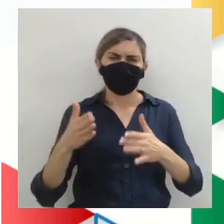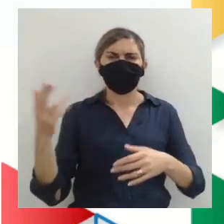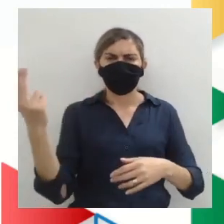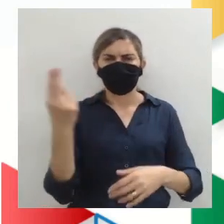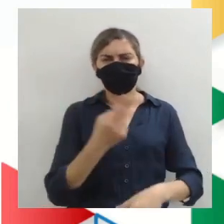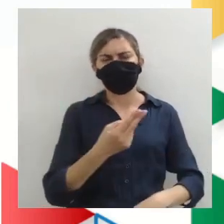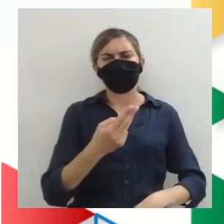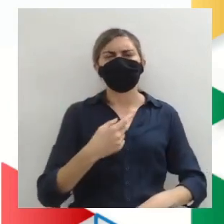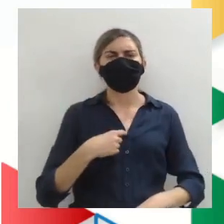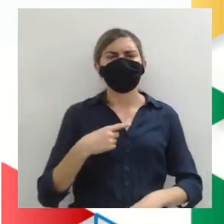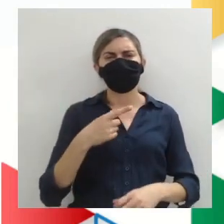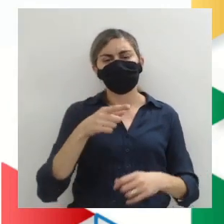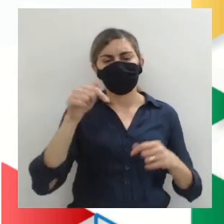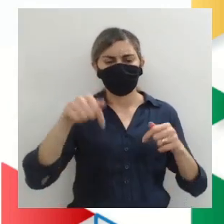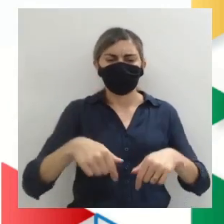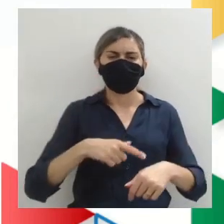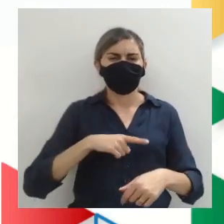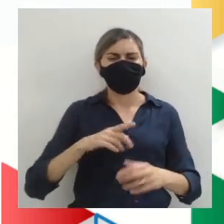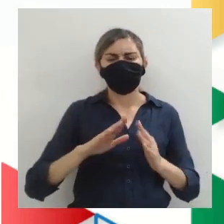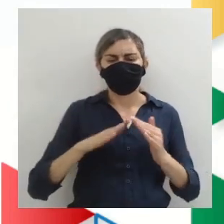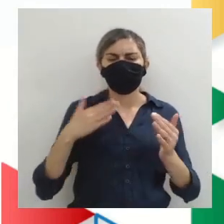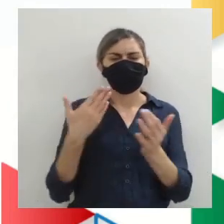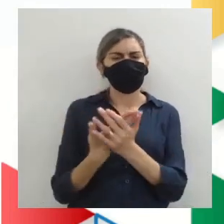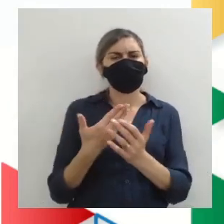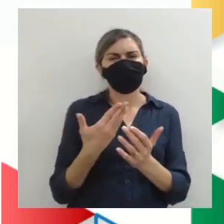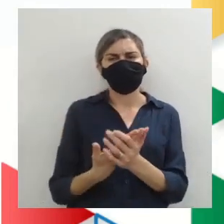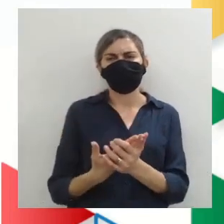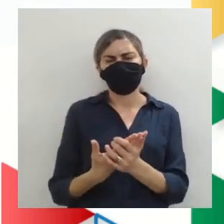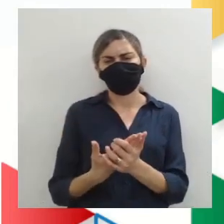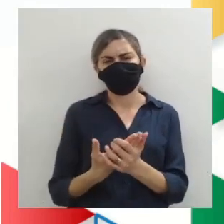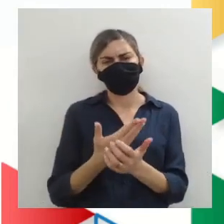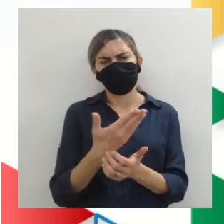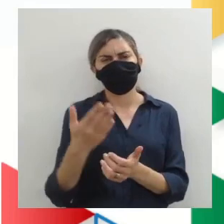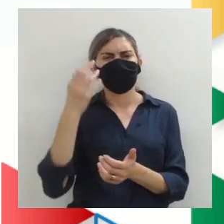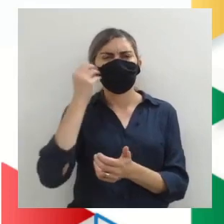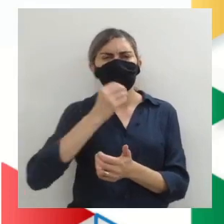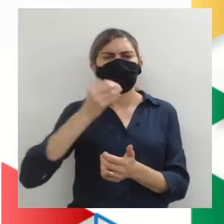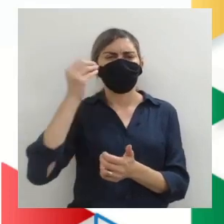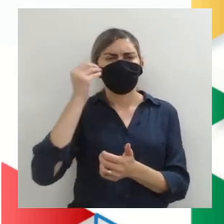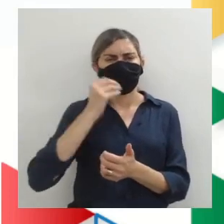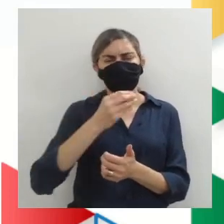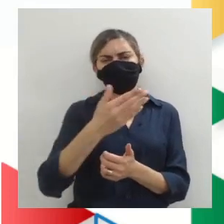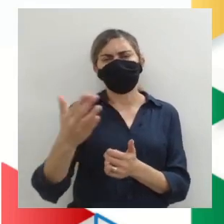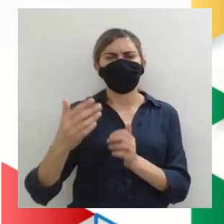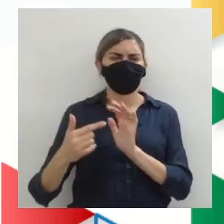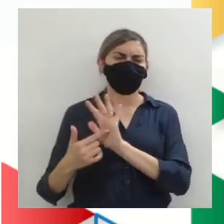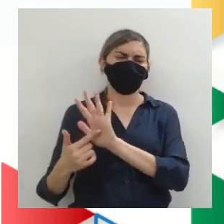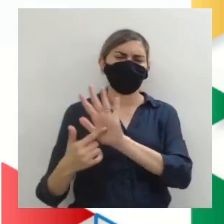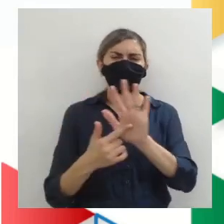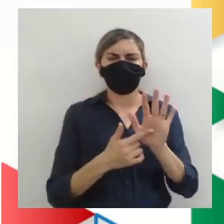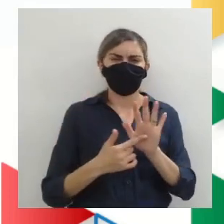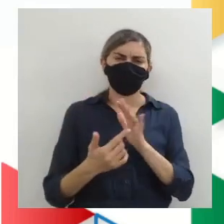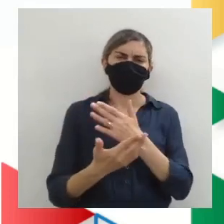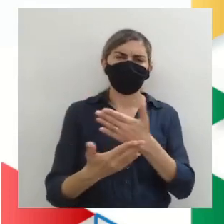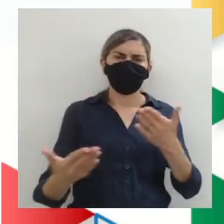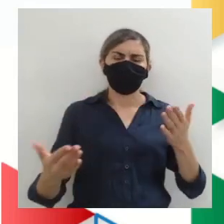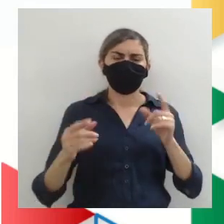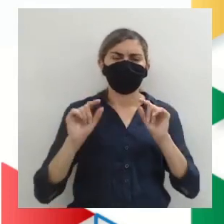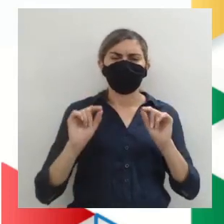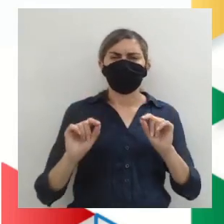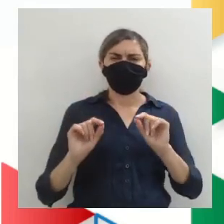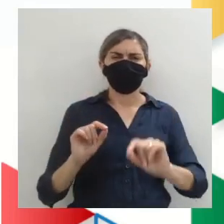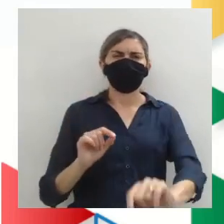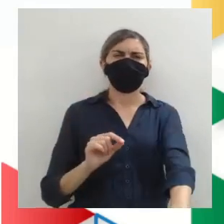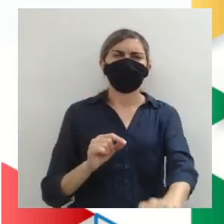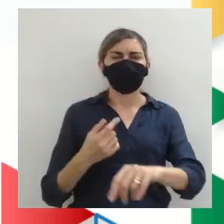nomes. E aqui nós temos escolástica. Essa tentativa de mostrar a você, estudante, o que é.